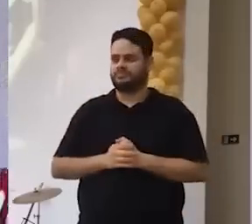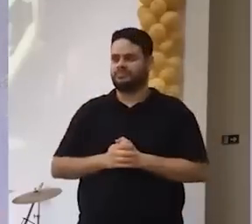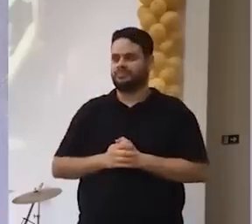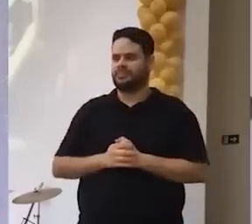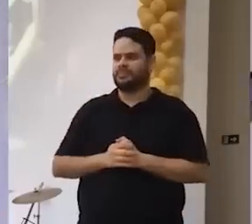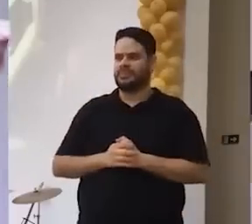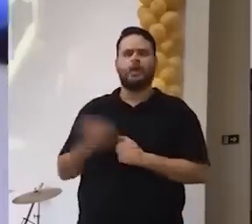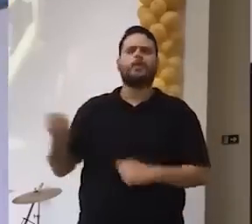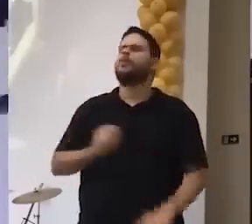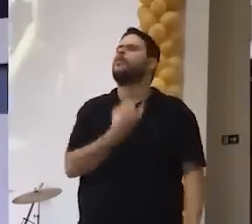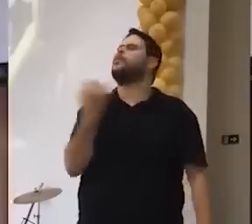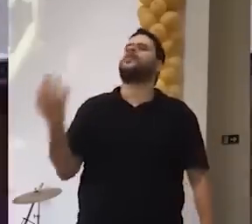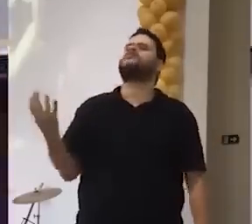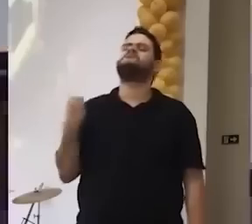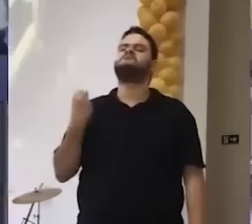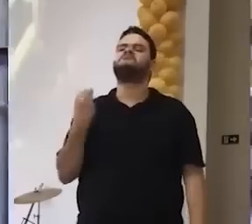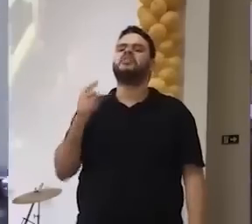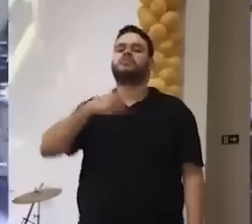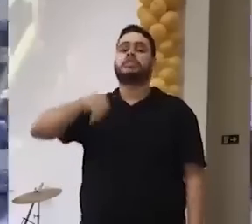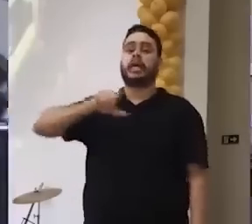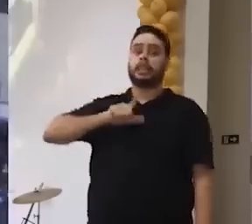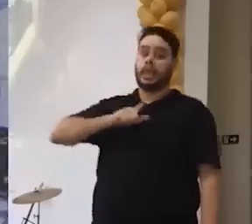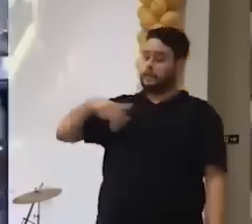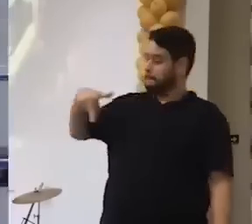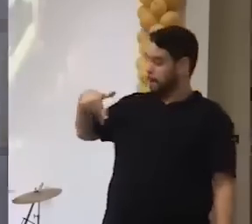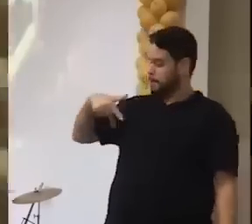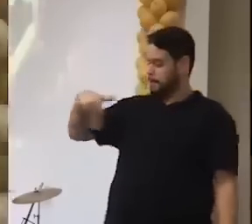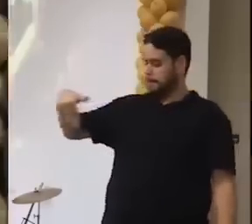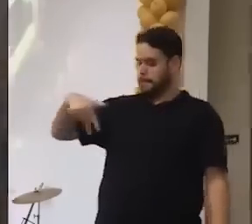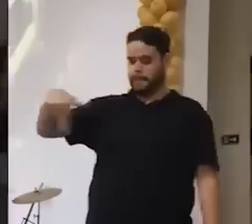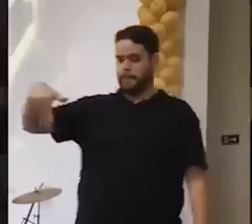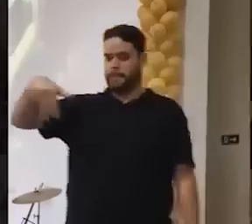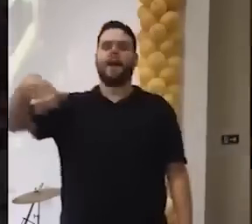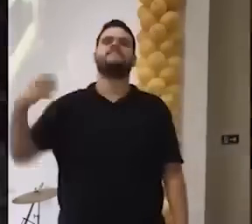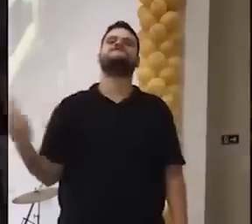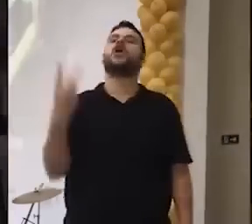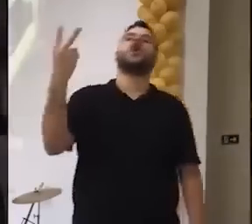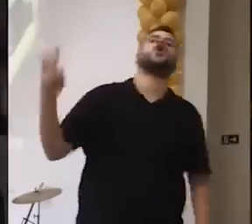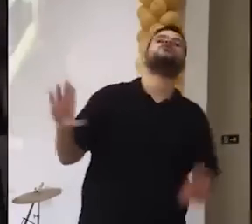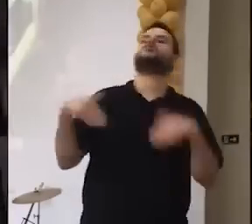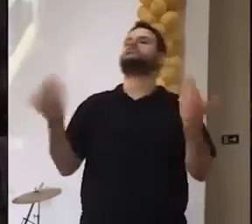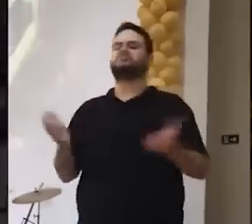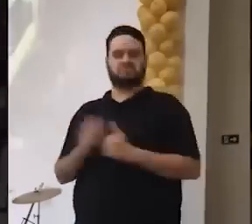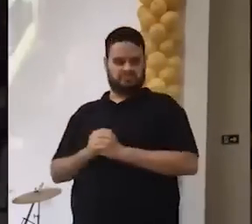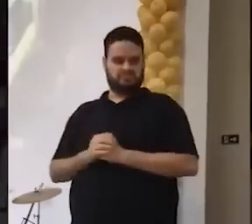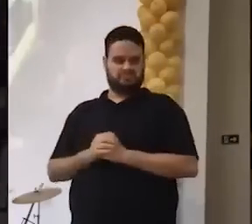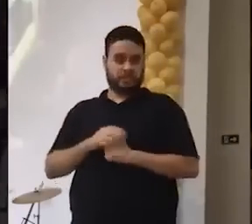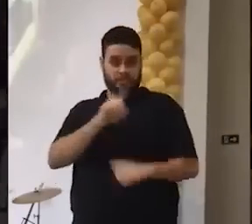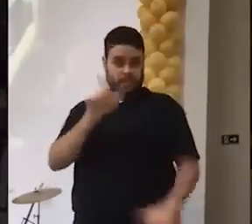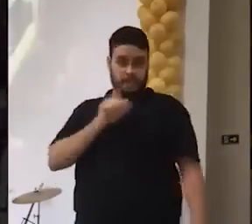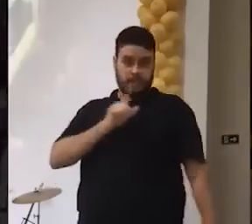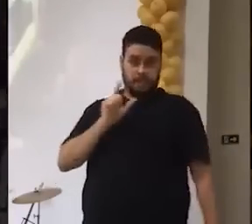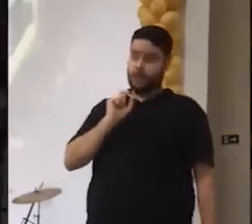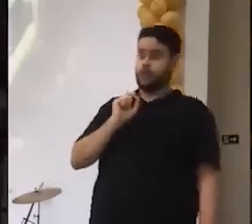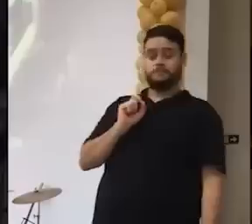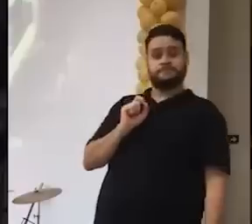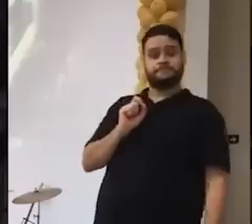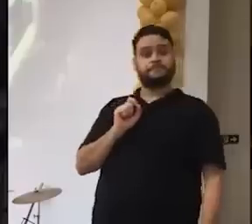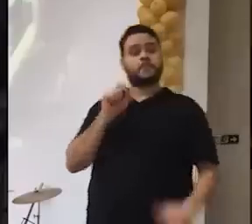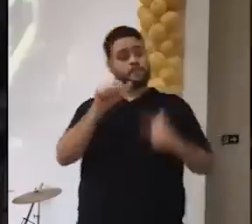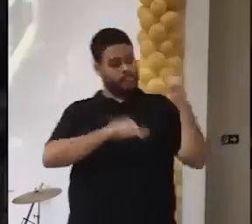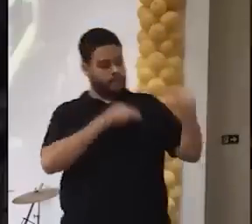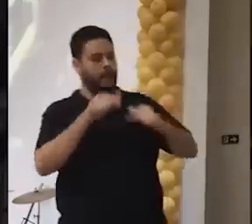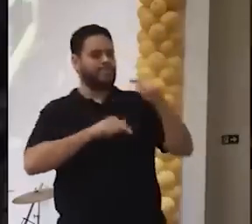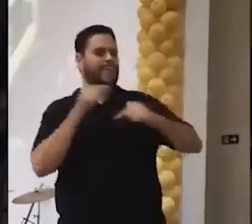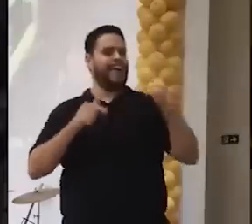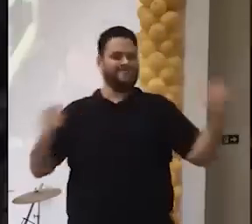Quanto vale você ter pernas para andar? Quanto vale isso? Quanto vale você ter braços para trabalhar, para